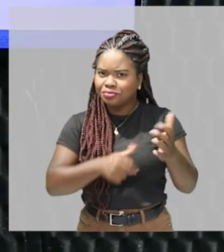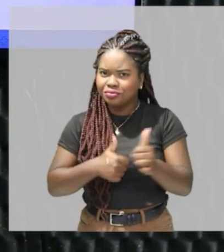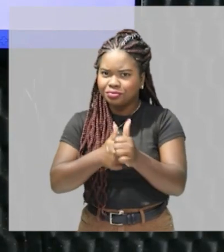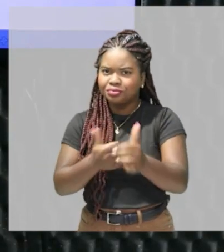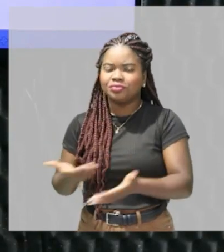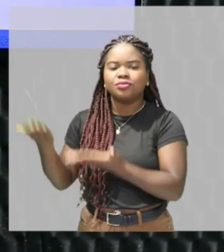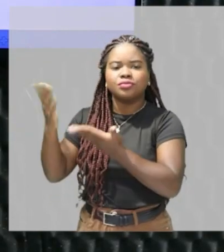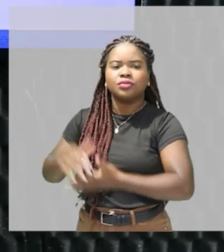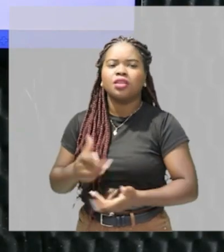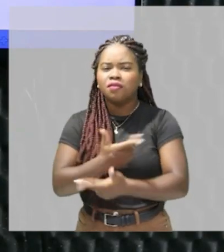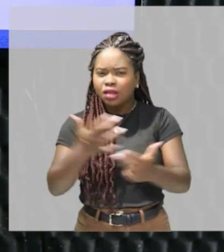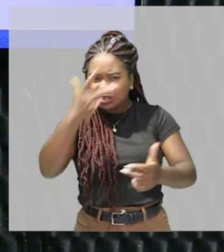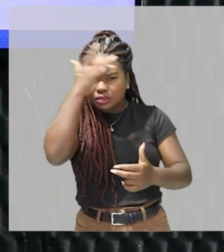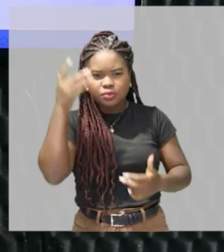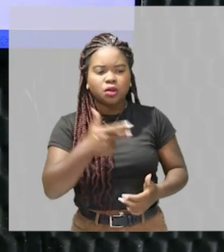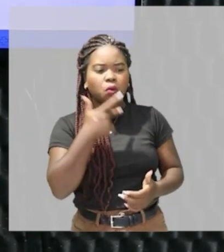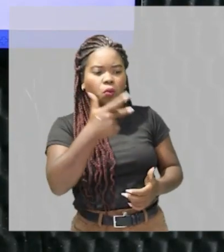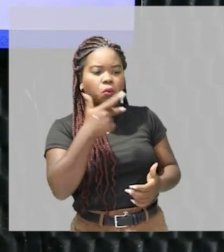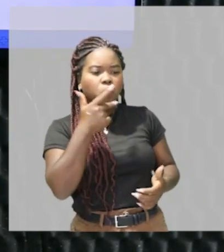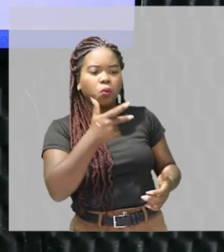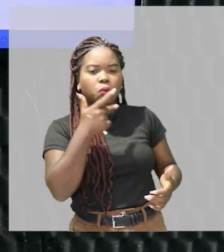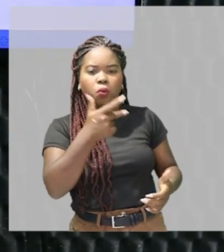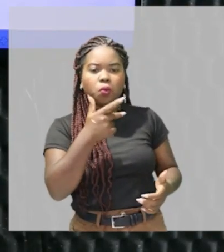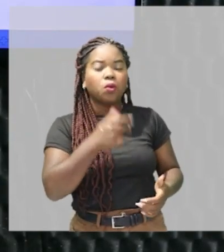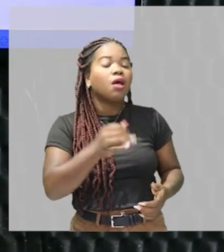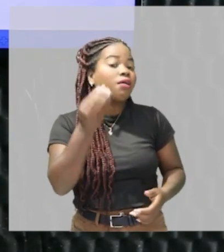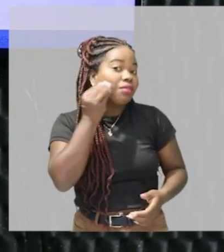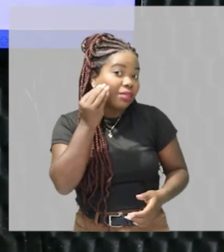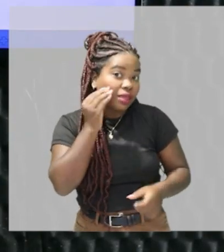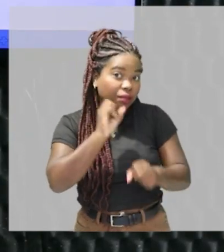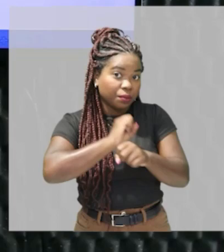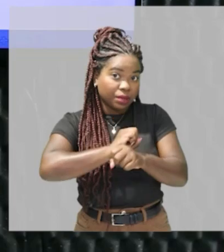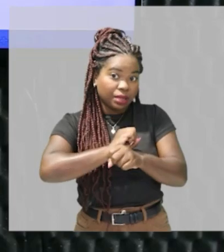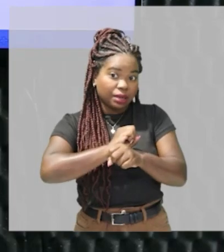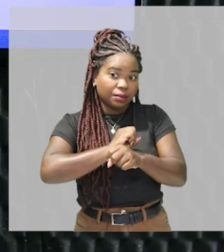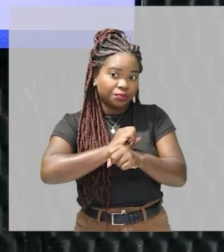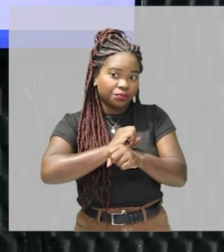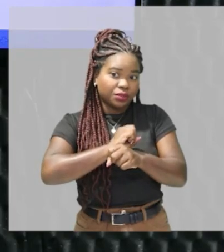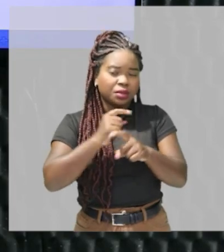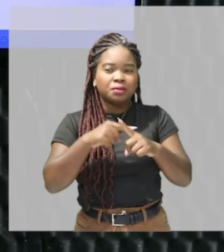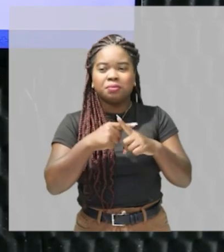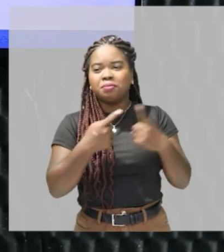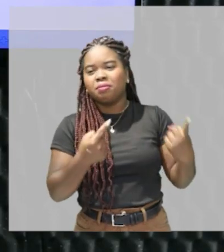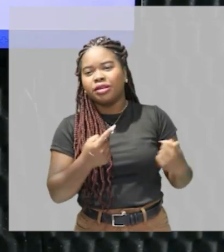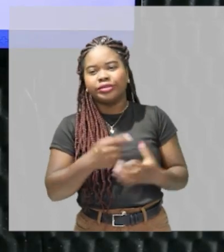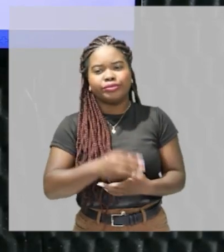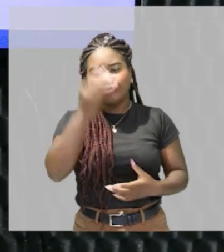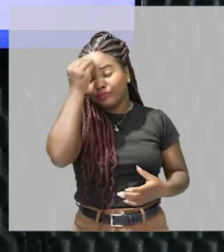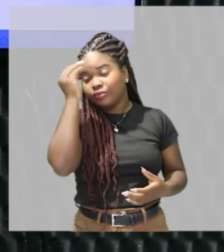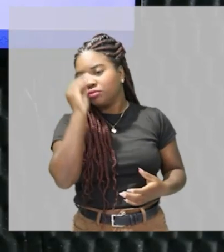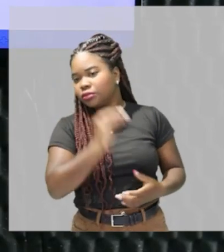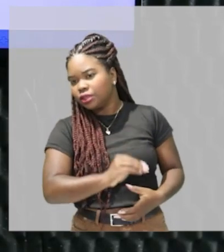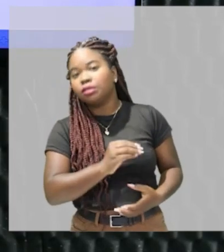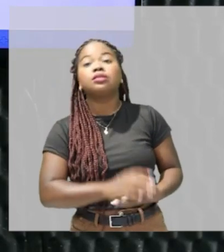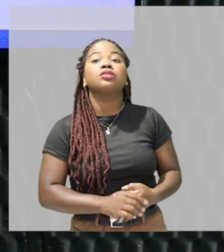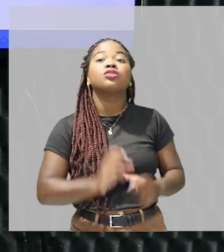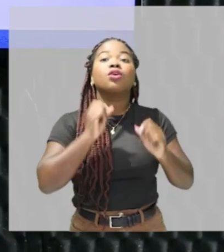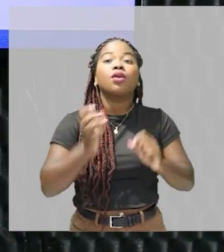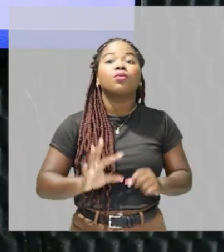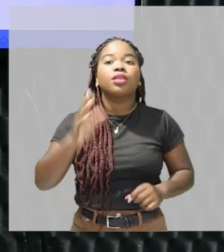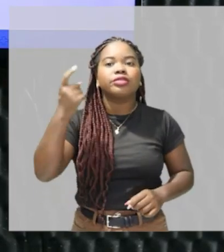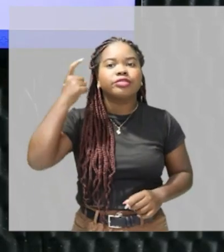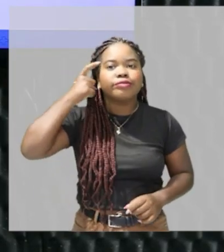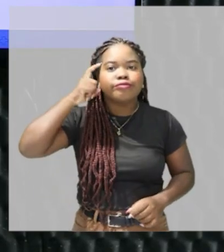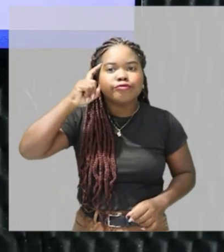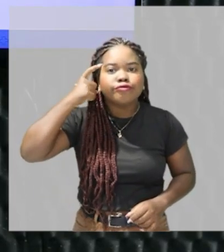parar de fumar, mas fracassam e sucumbem ao vício. Então, olha que interessante no enunciado. Ele está falando do